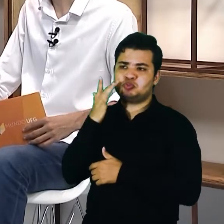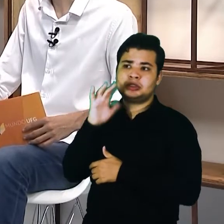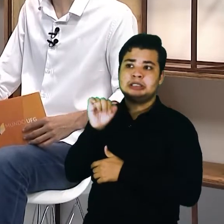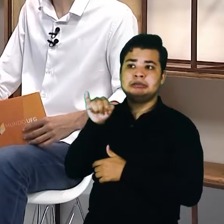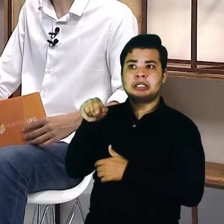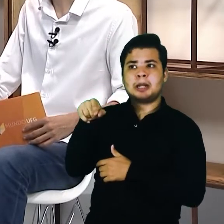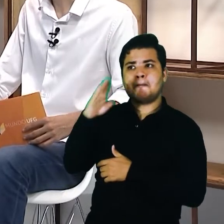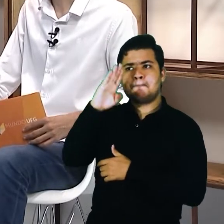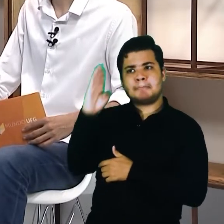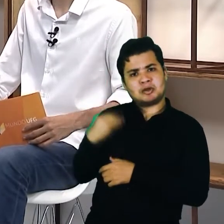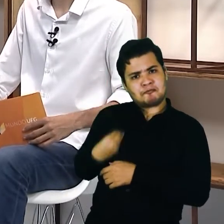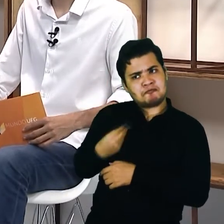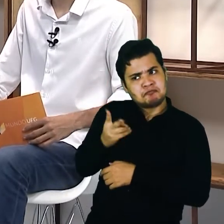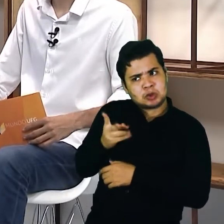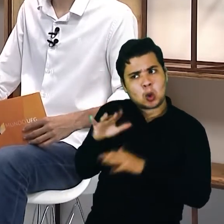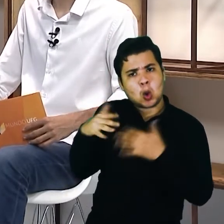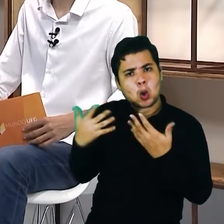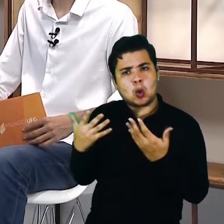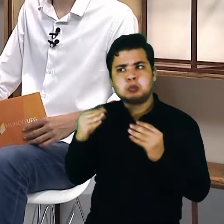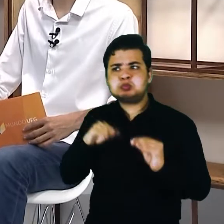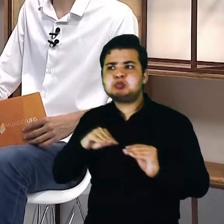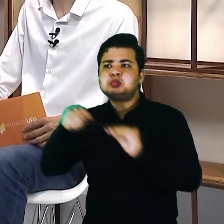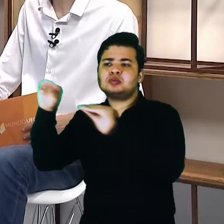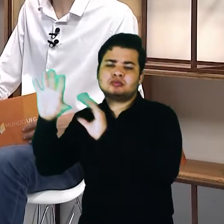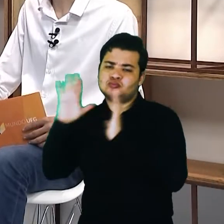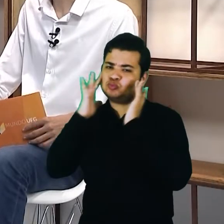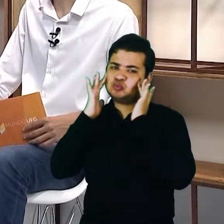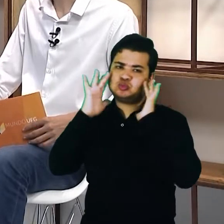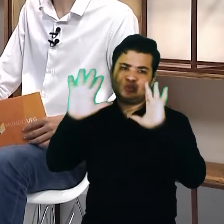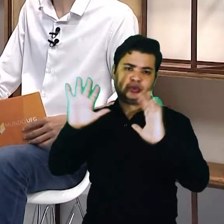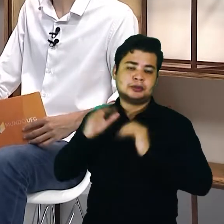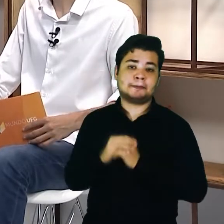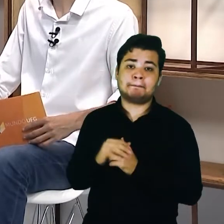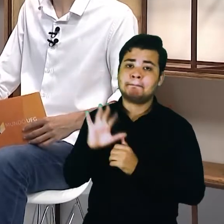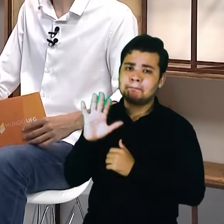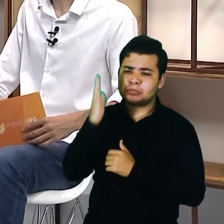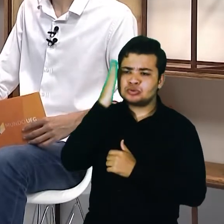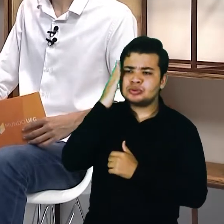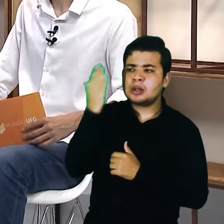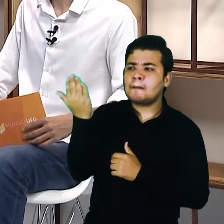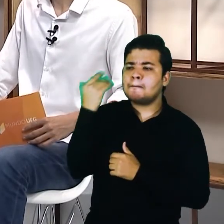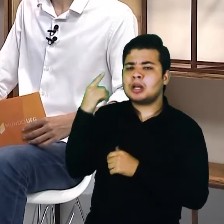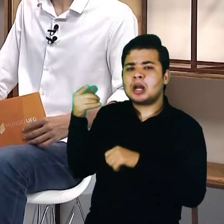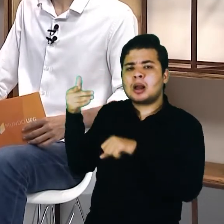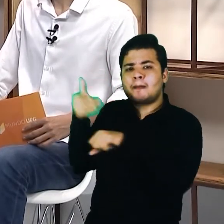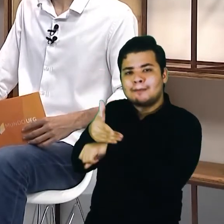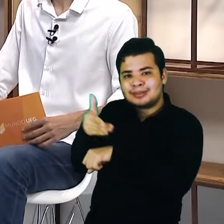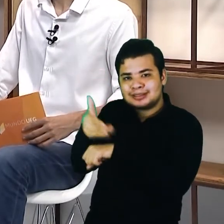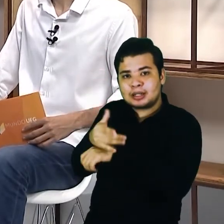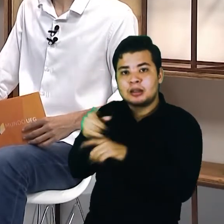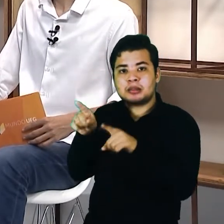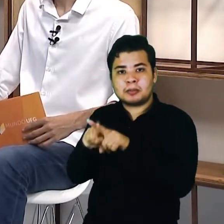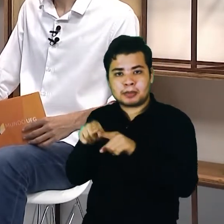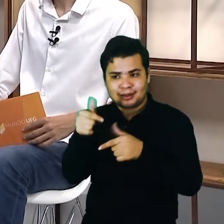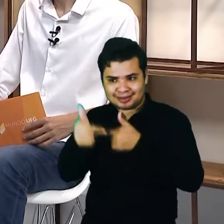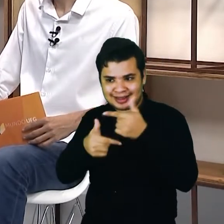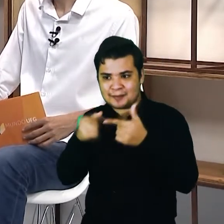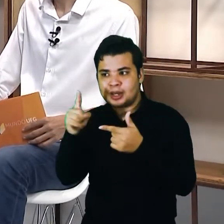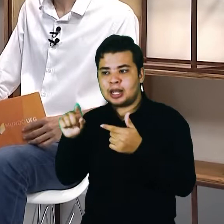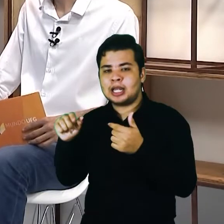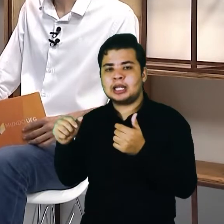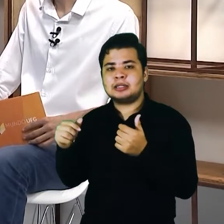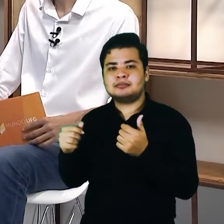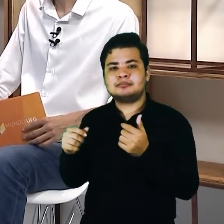não, mas de qualquer forma ele participou e inclusive ele é coautor desse trabalho.